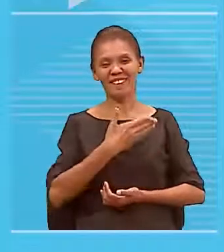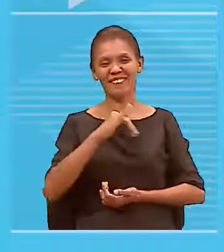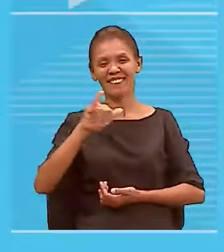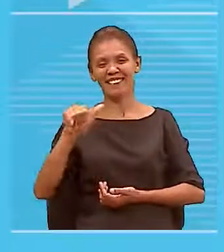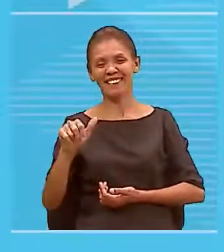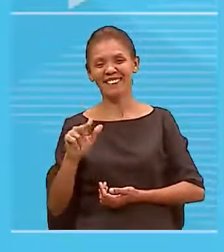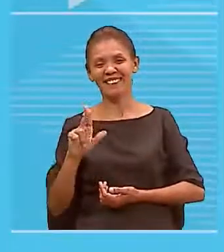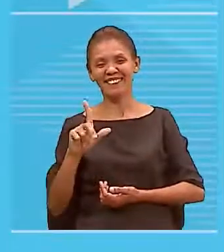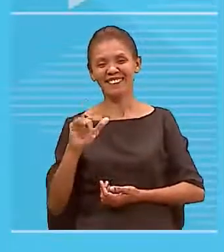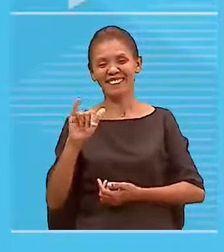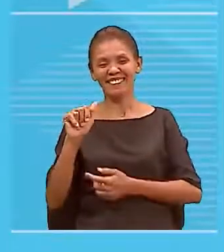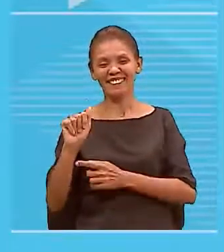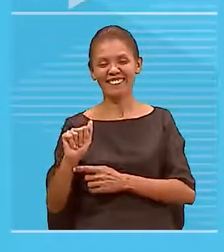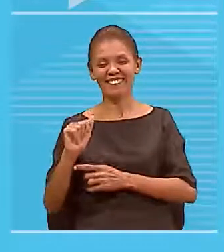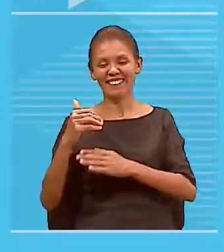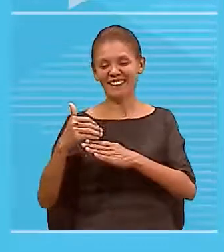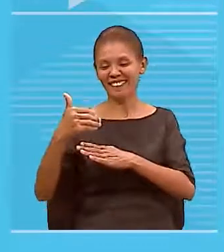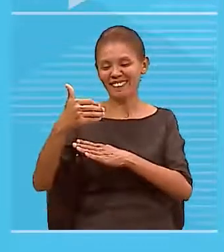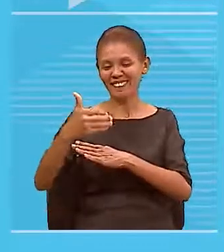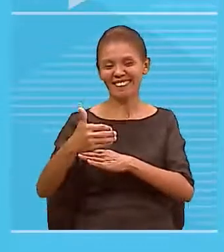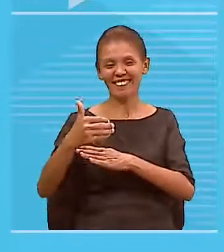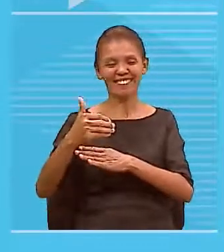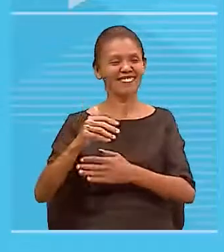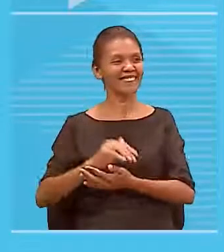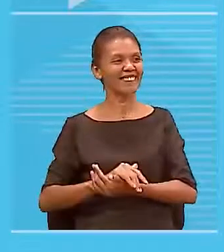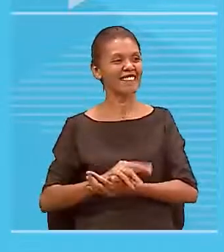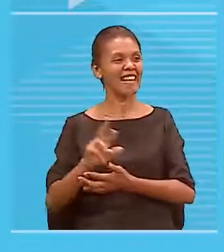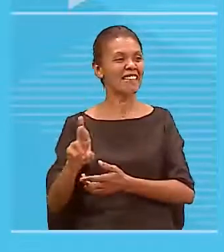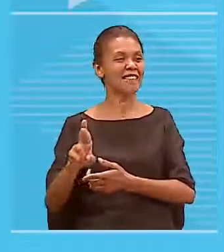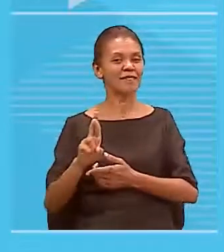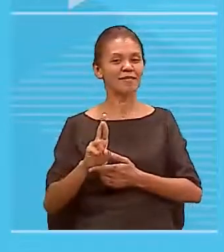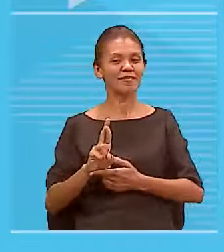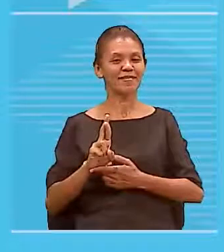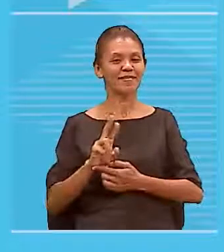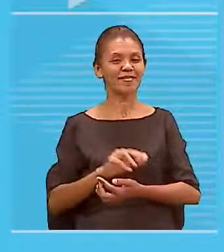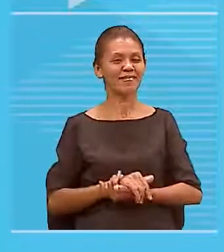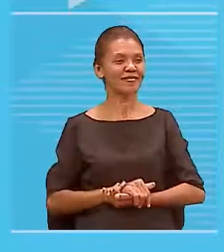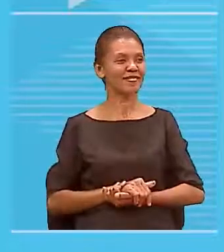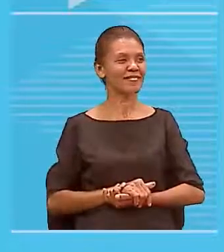lado ali hein Diga lá para mim